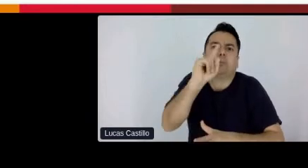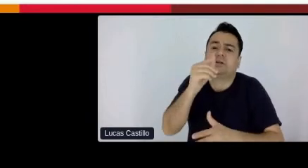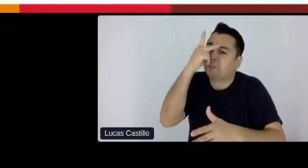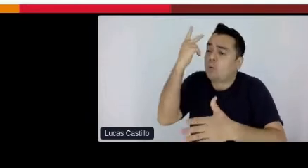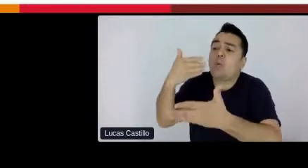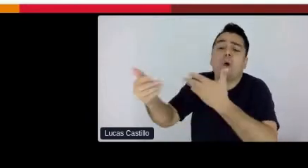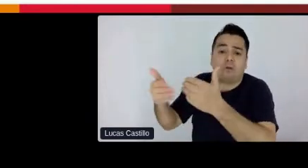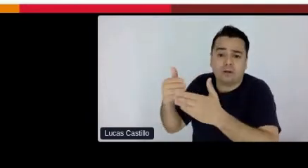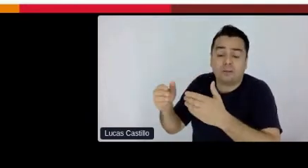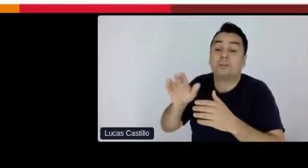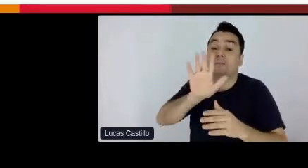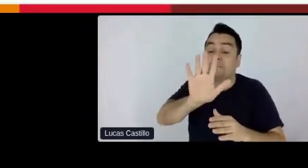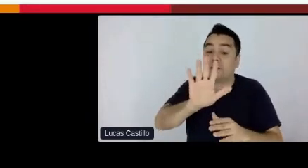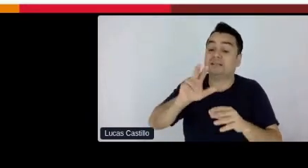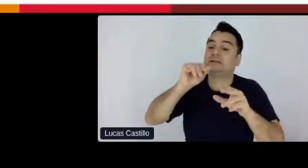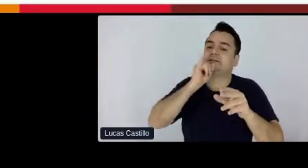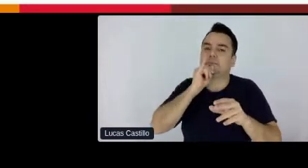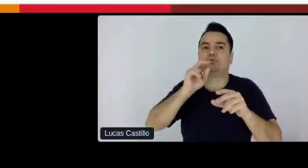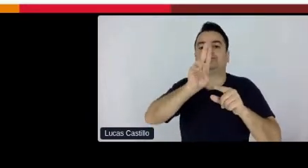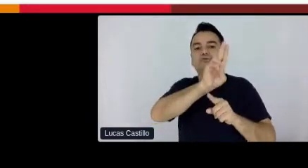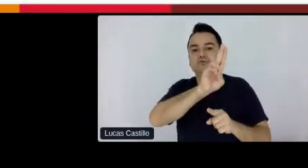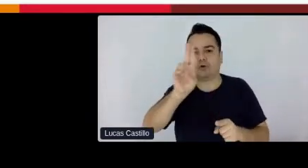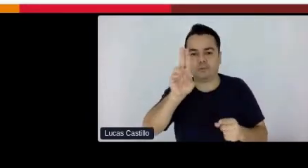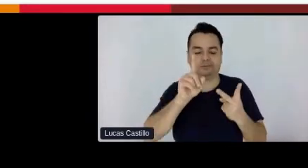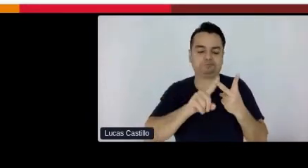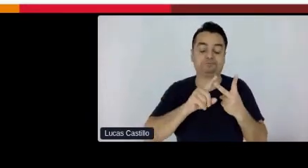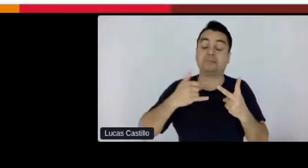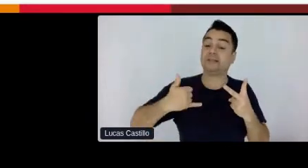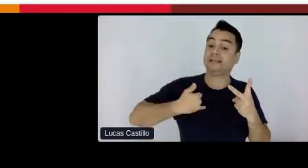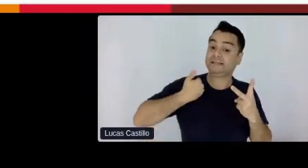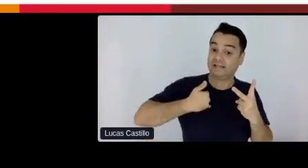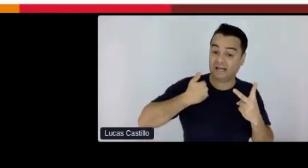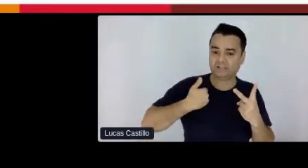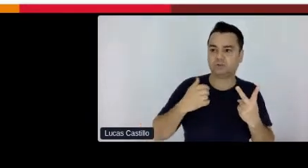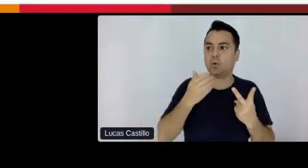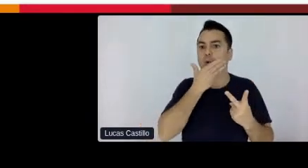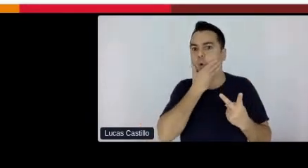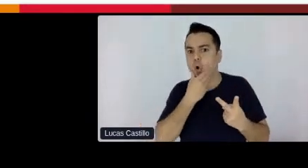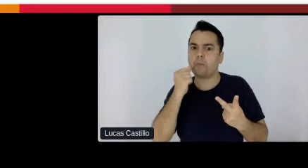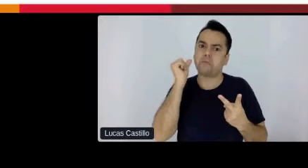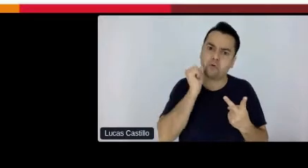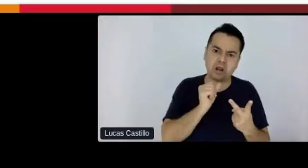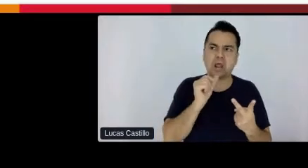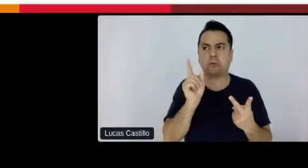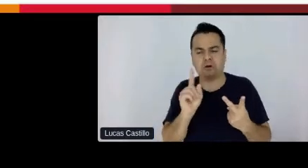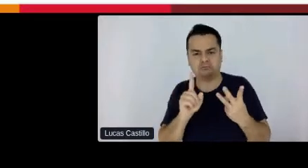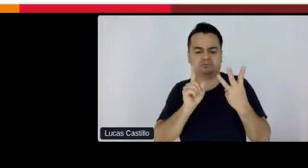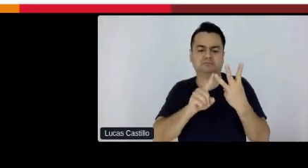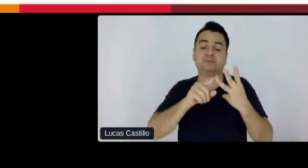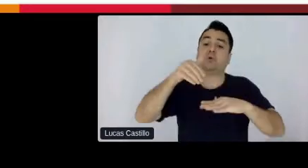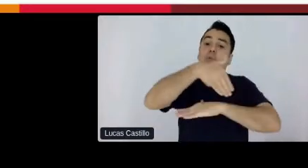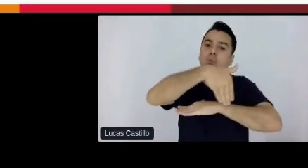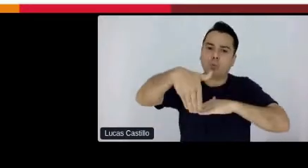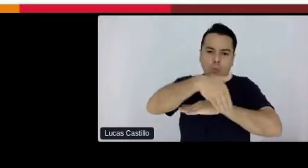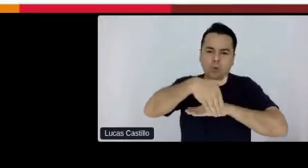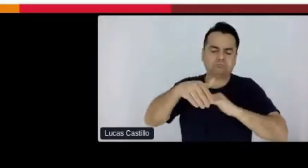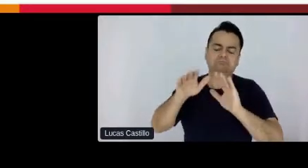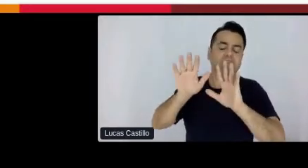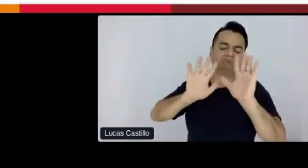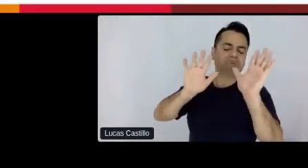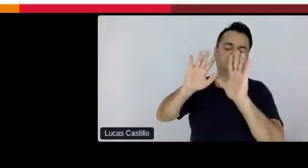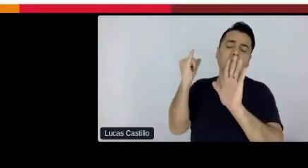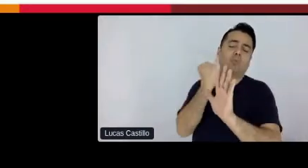cabeçalho, elas não são solicitadas, como, por exemplo, a idade, o gênero, endereço e outras informações que eu acredito